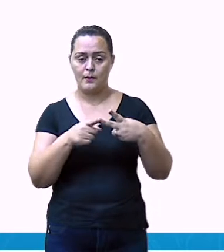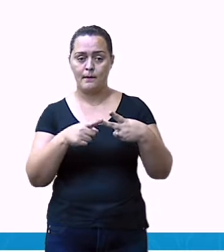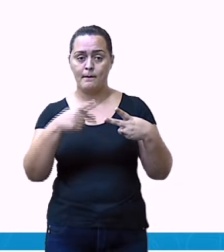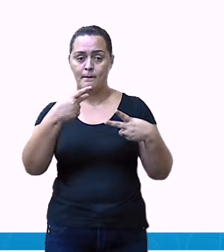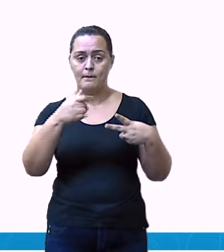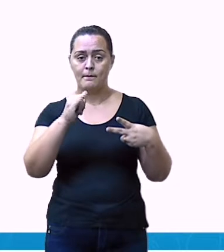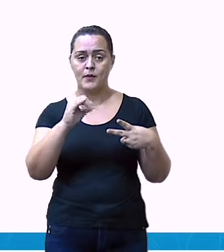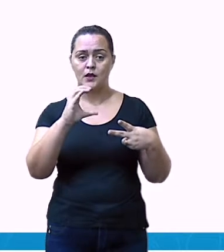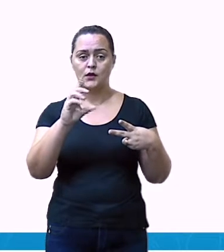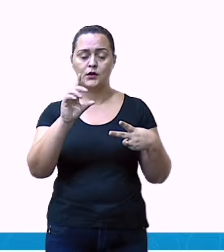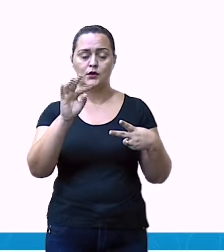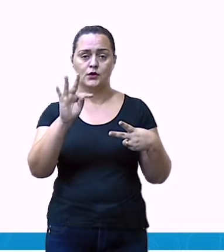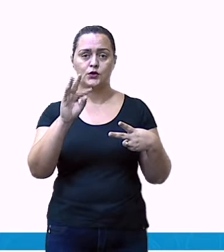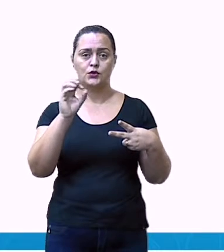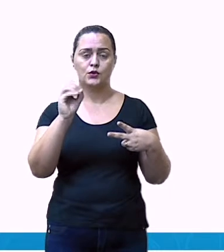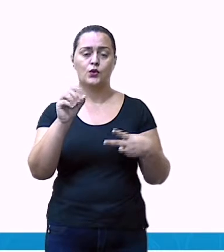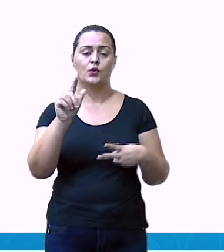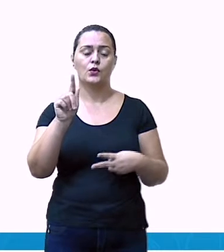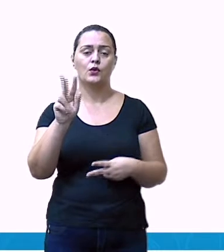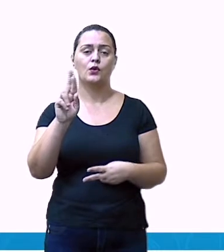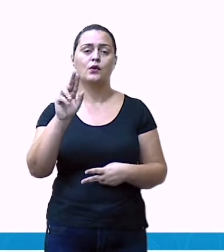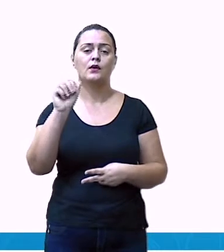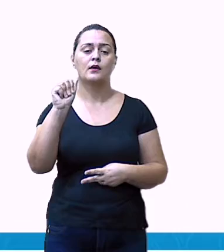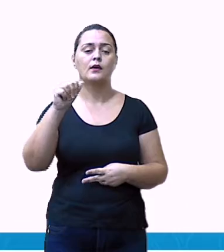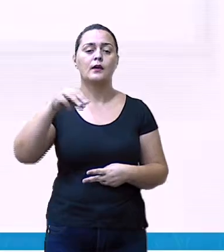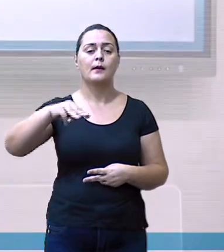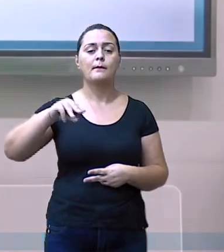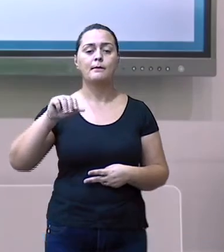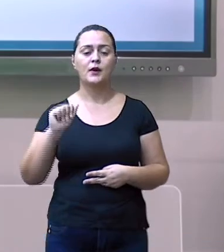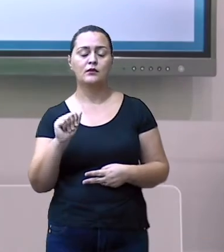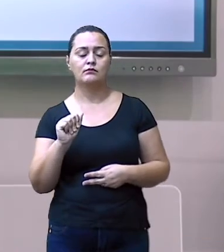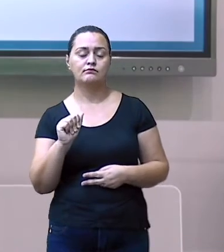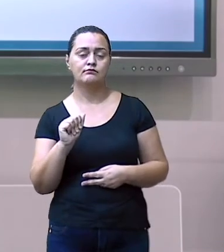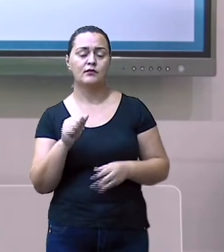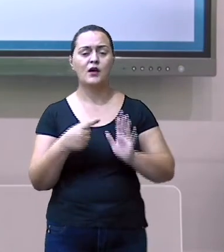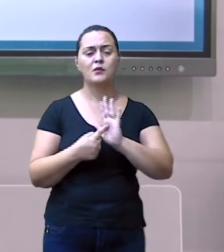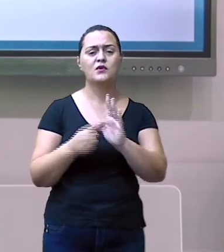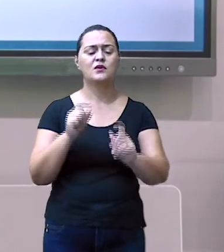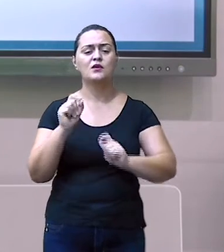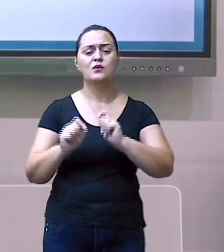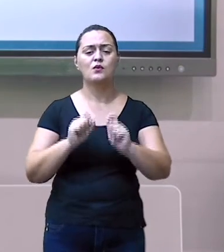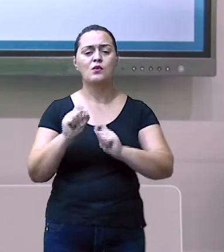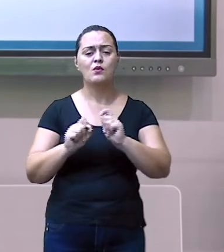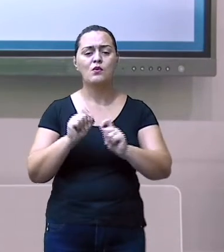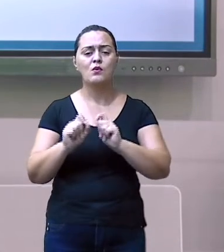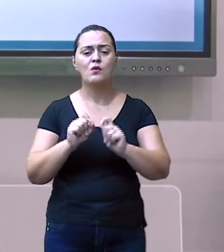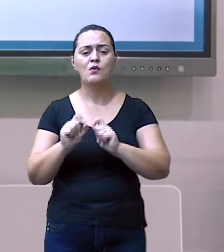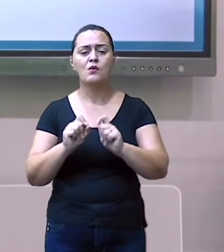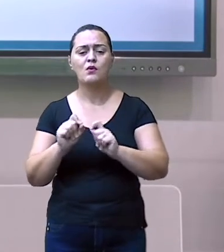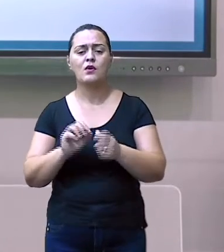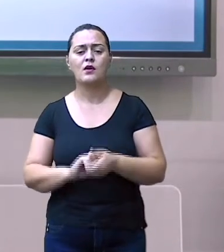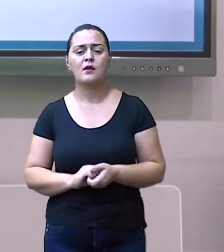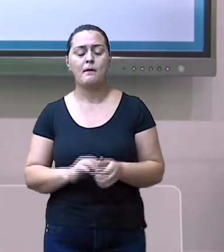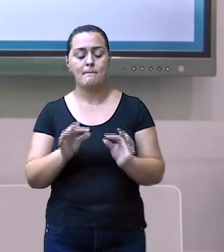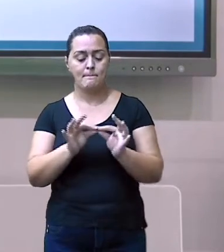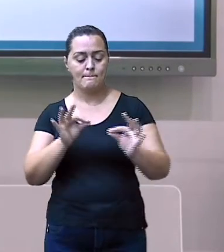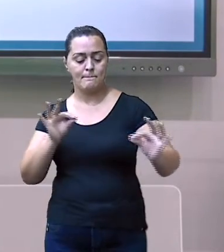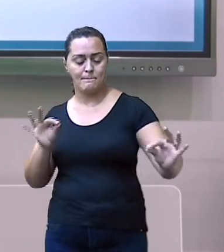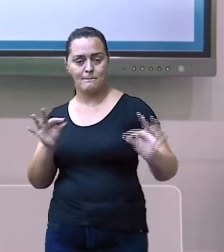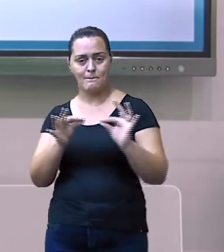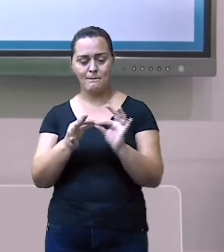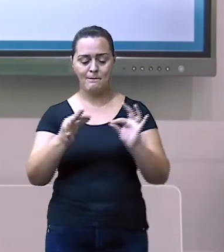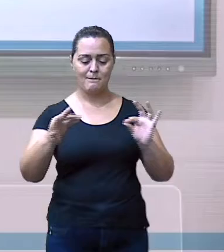ou medidas. Hoje em dia, a gente tem ainda, nós utilizamos pictogramas e ideogramas que vamos ver a